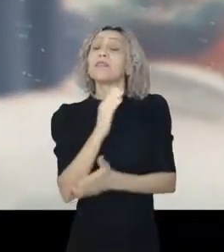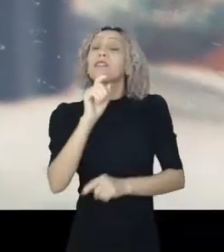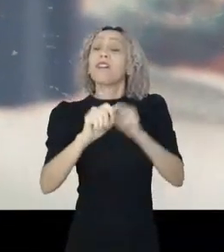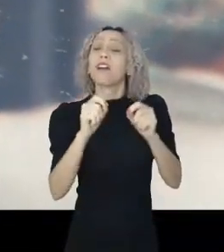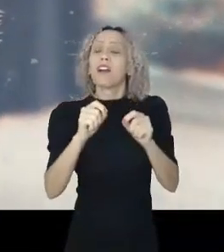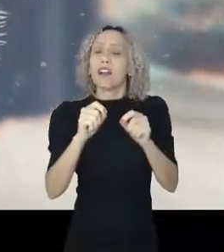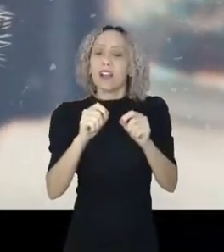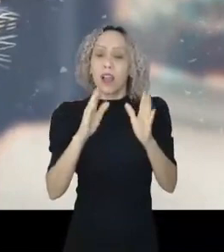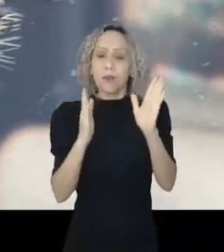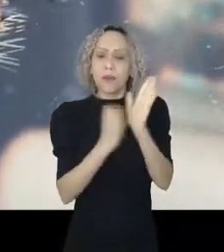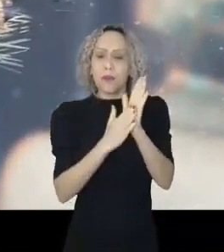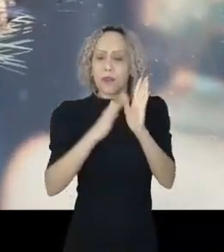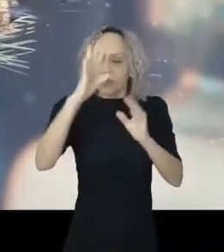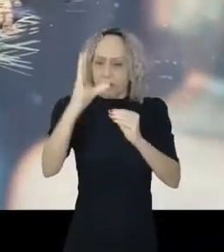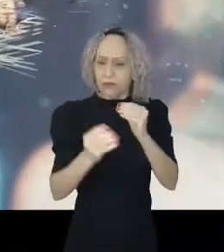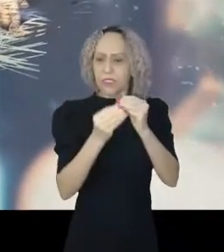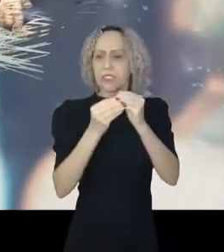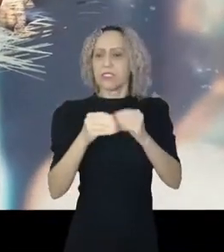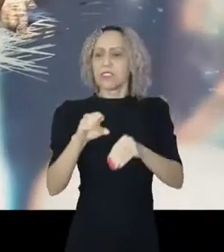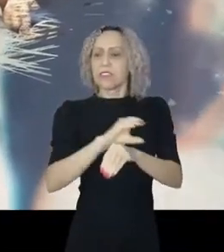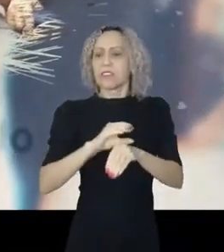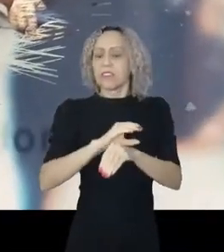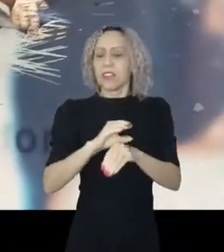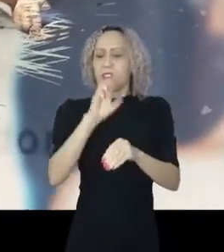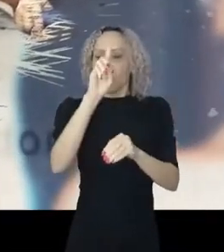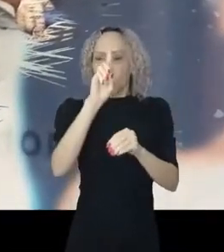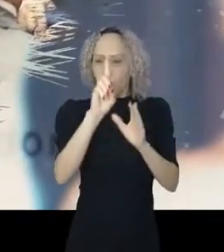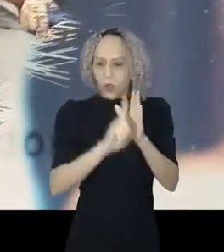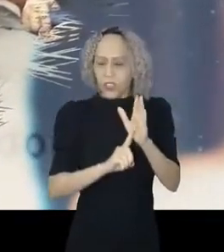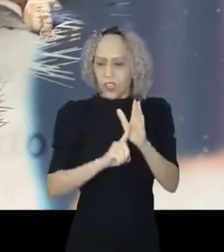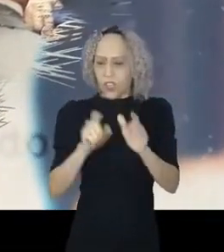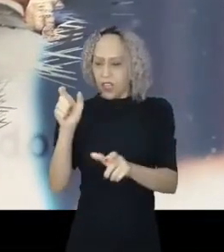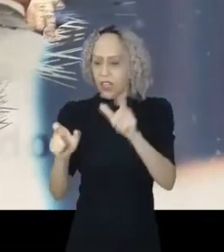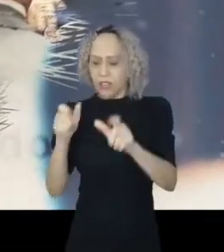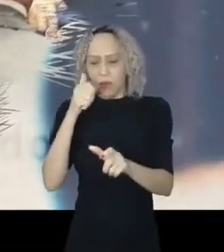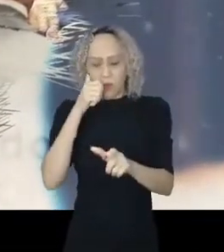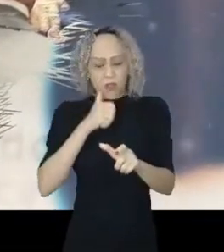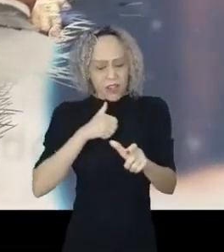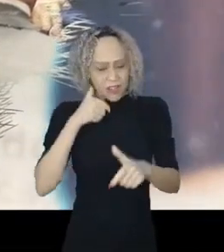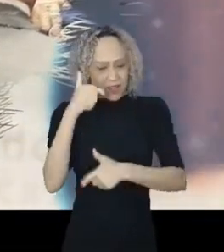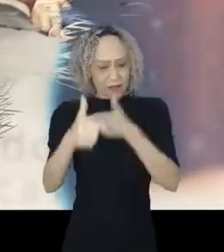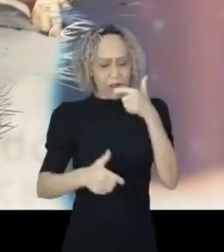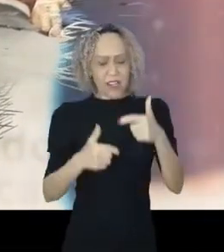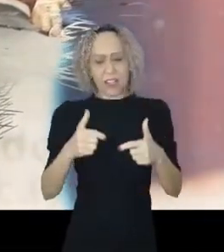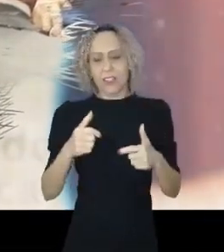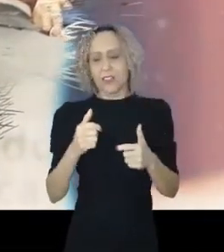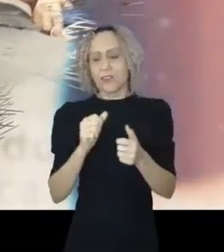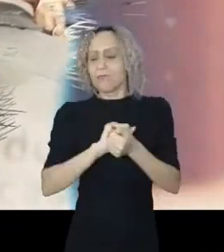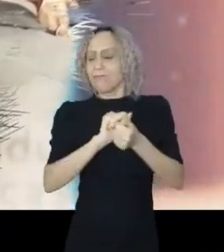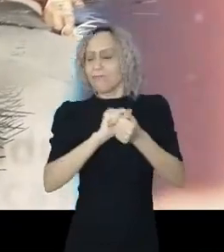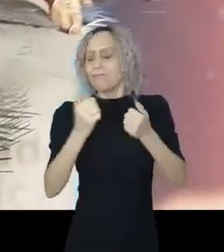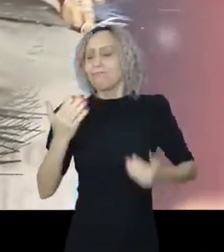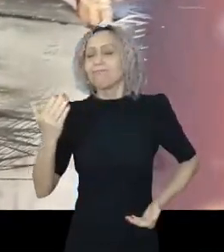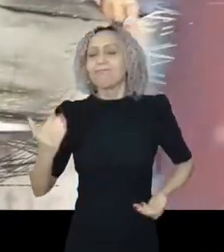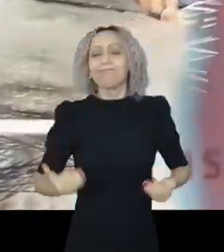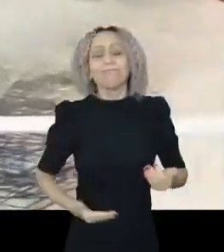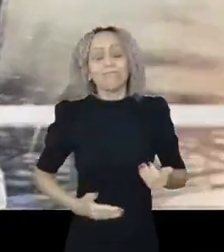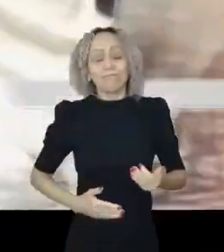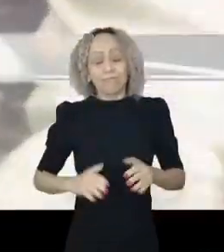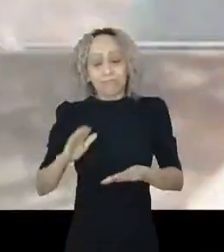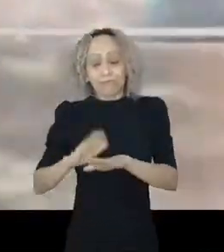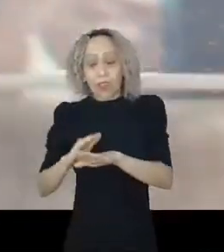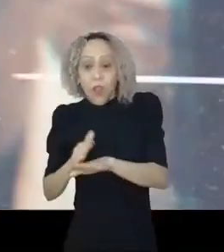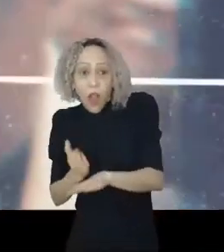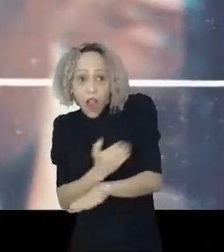proposta de emenda constitucional que ampliava os direitos das trabalhadoras domésticas. Antes da lei, esses profissionais, que hoje são cerca